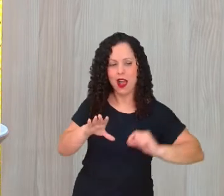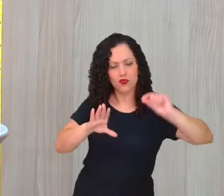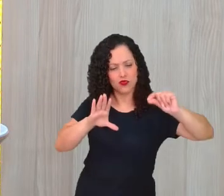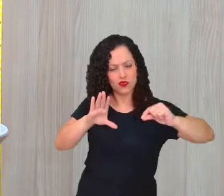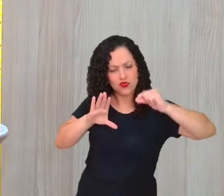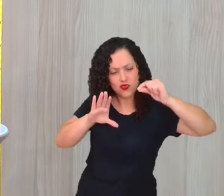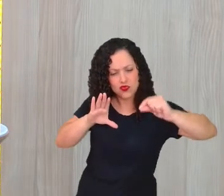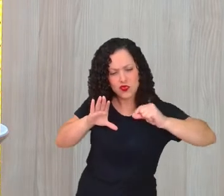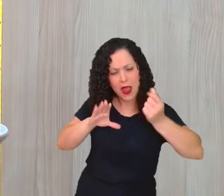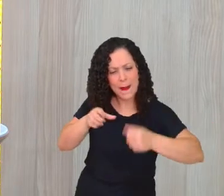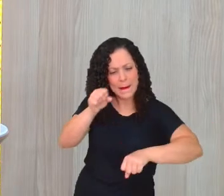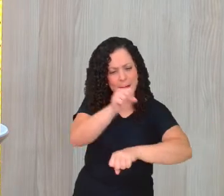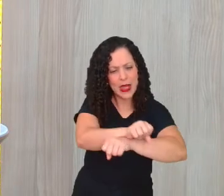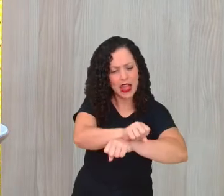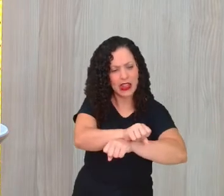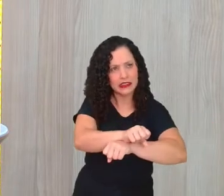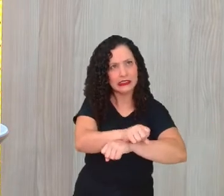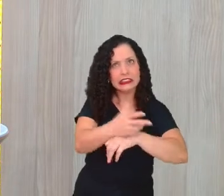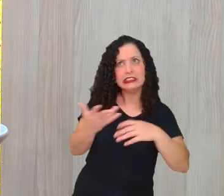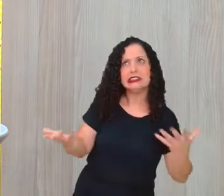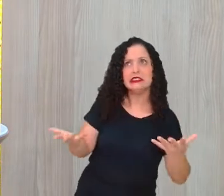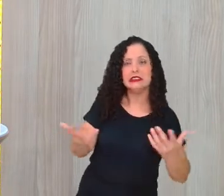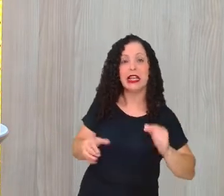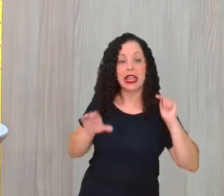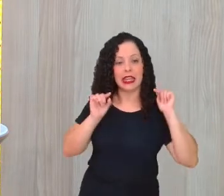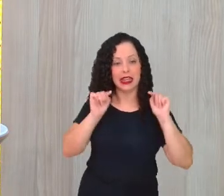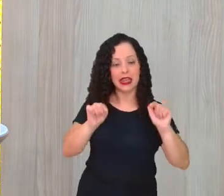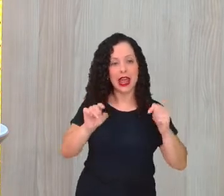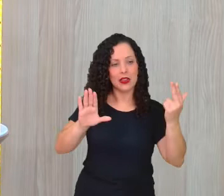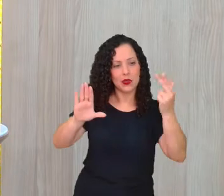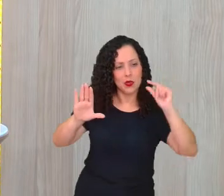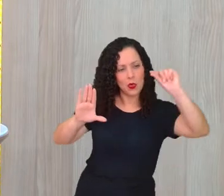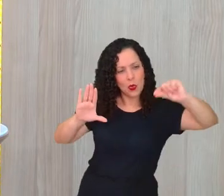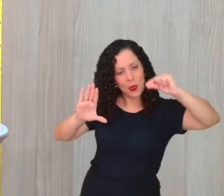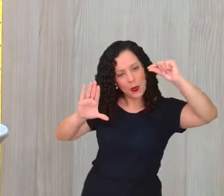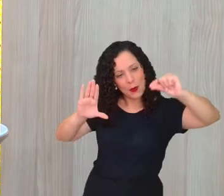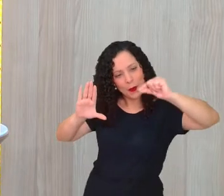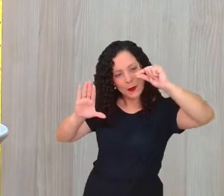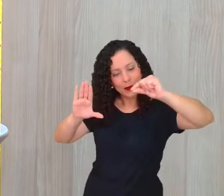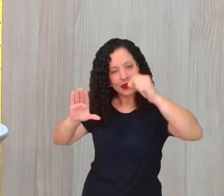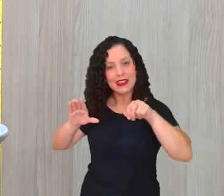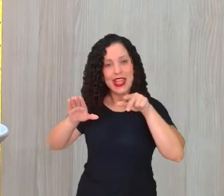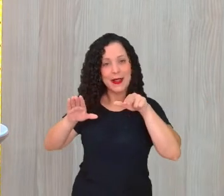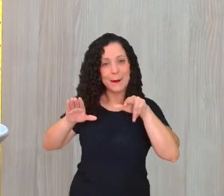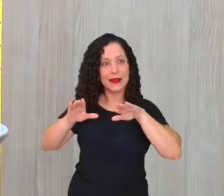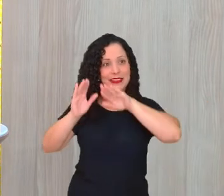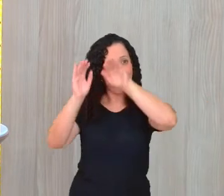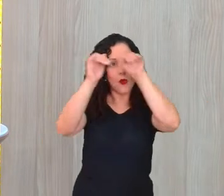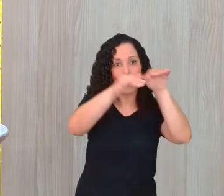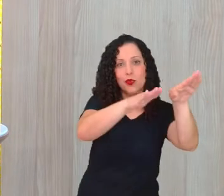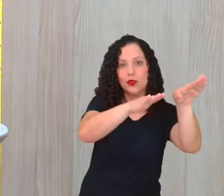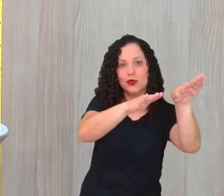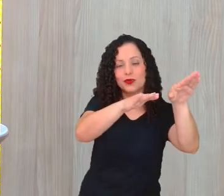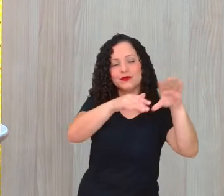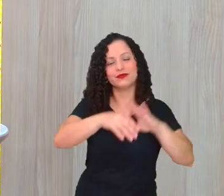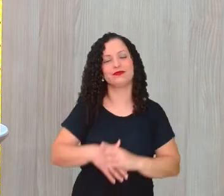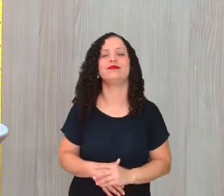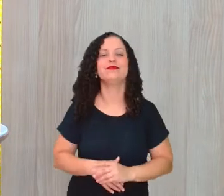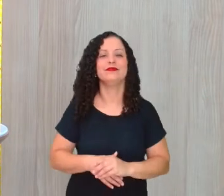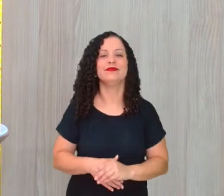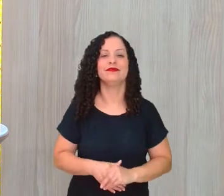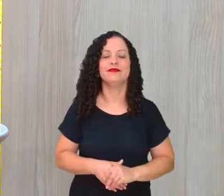a criação a limita, porque no bordado a irmã está escondida, né? Sim. E aí, nesse caso, nem é